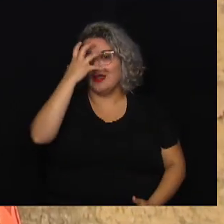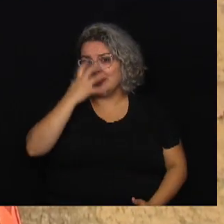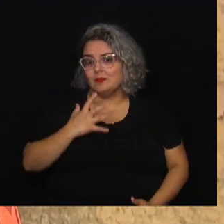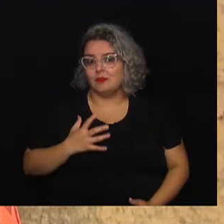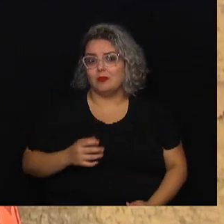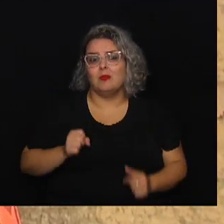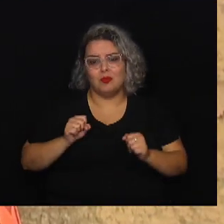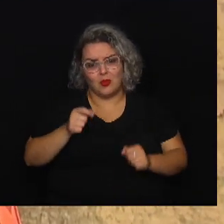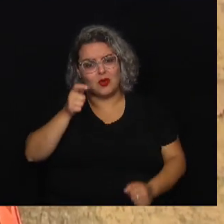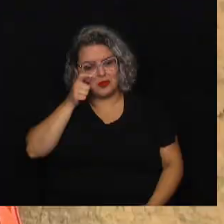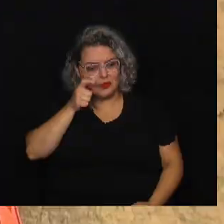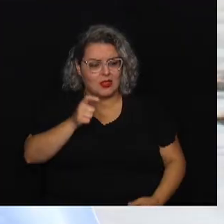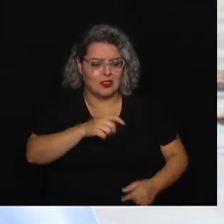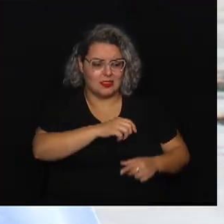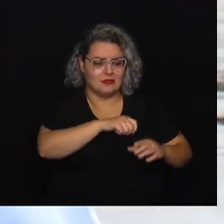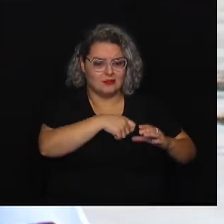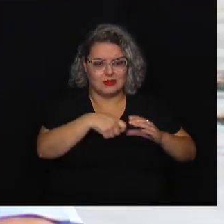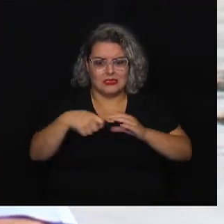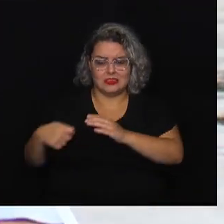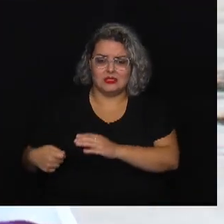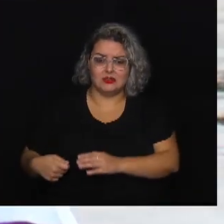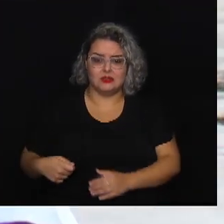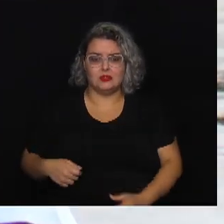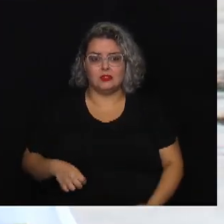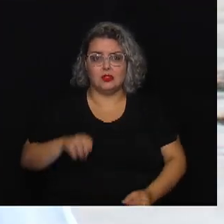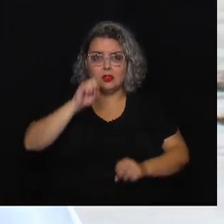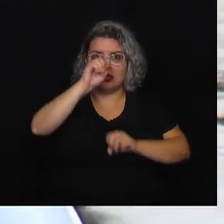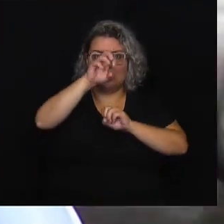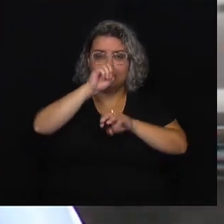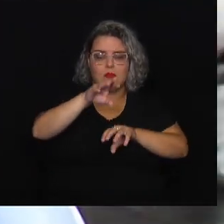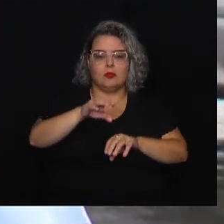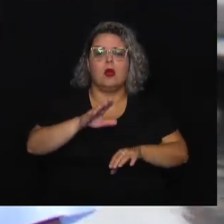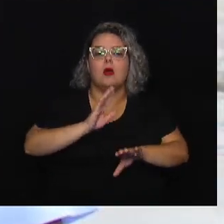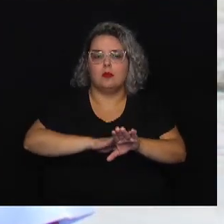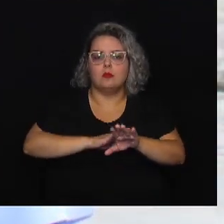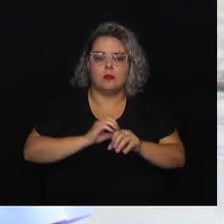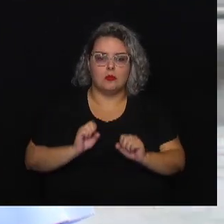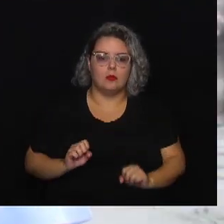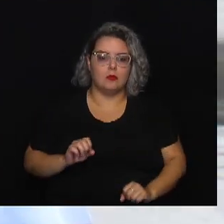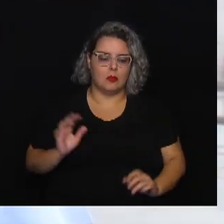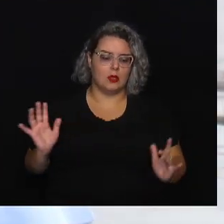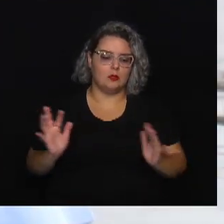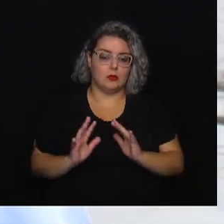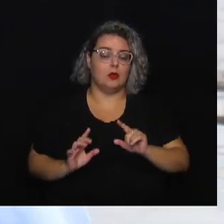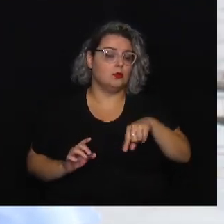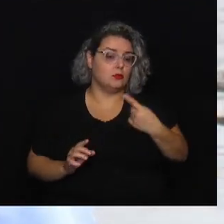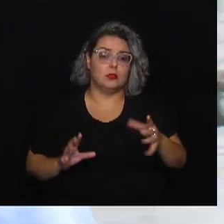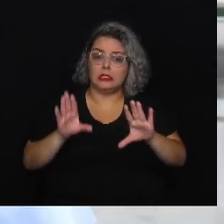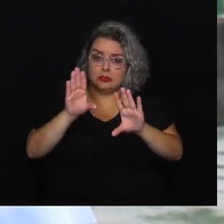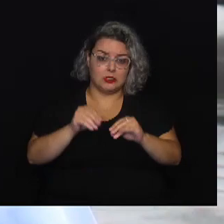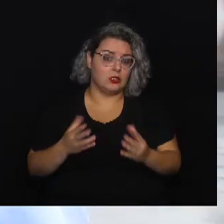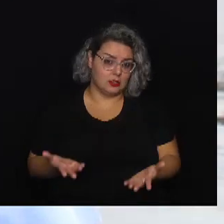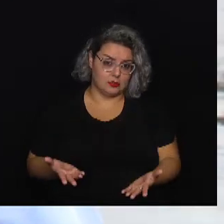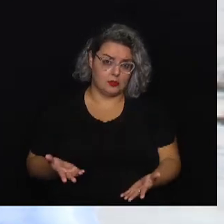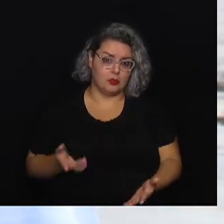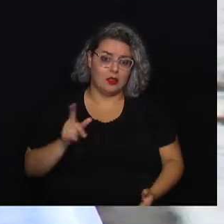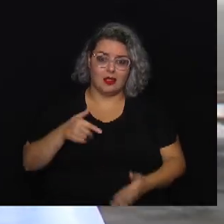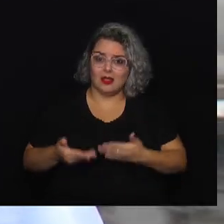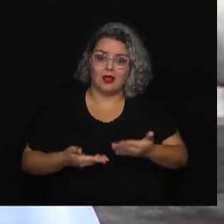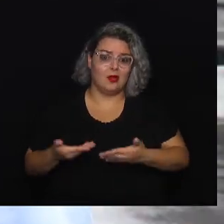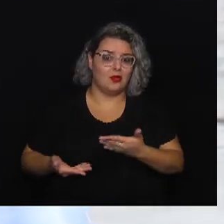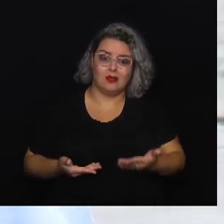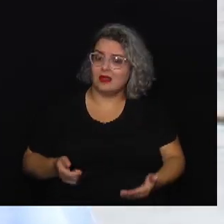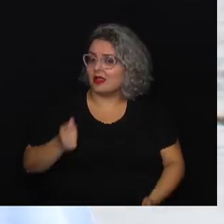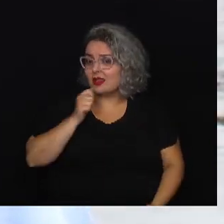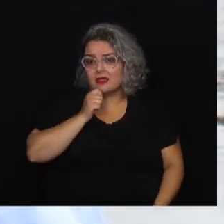nas imagens que de um lado o semáforo está ligado para o pedestre, do outro lado não está. Então é um serviço